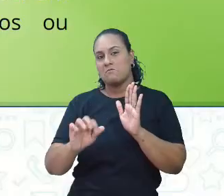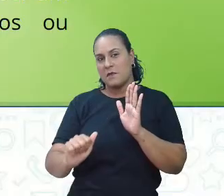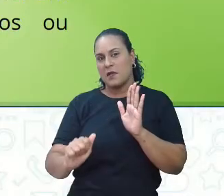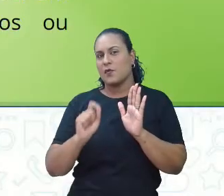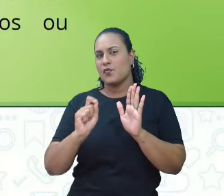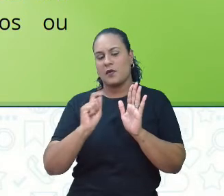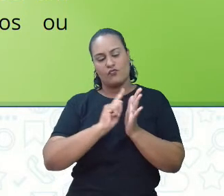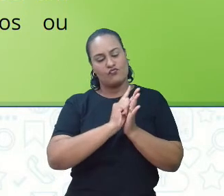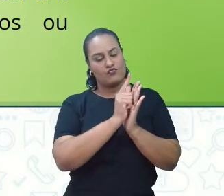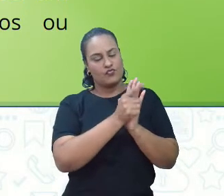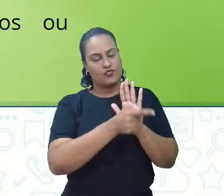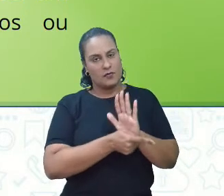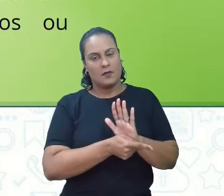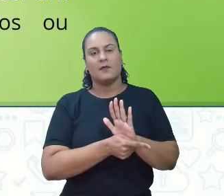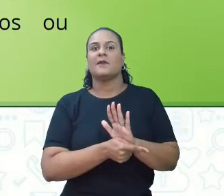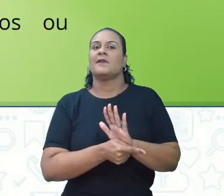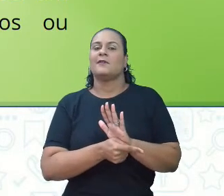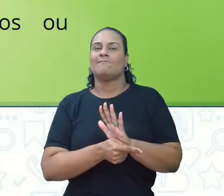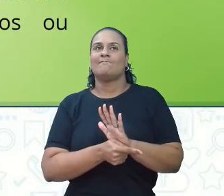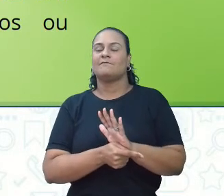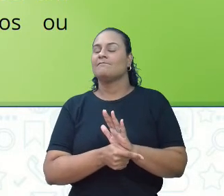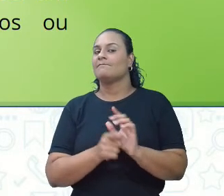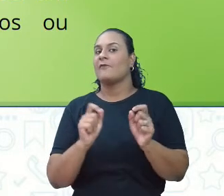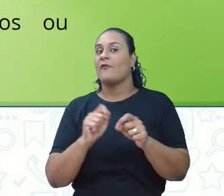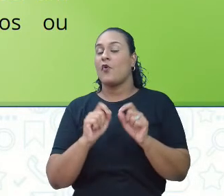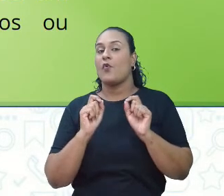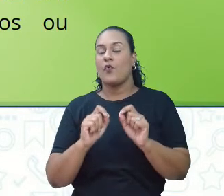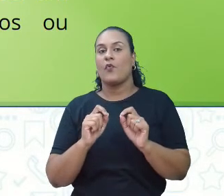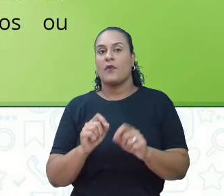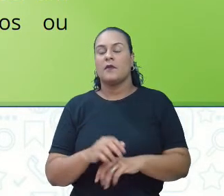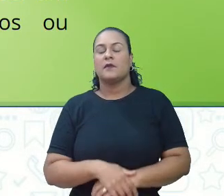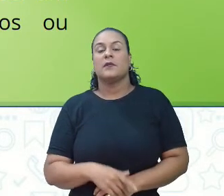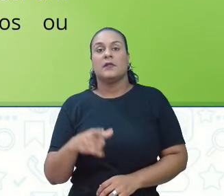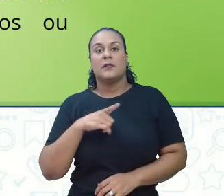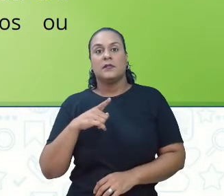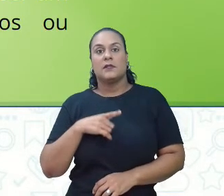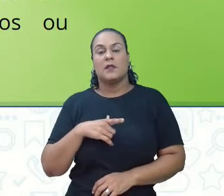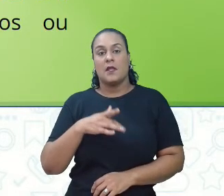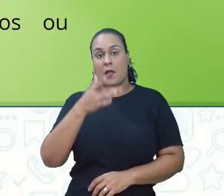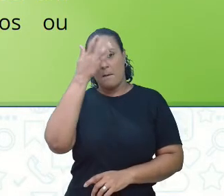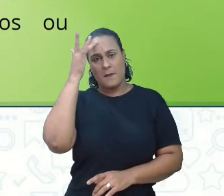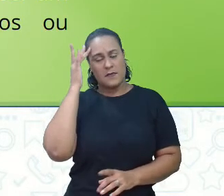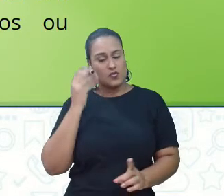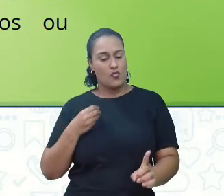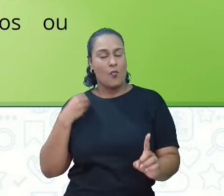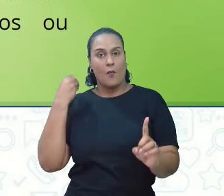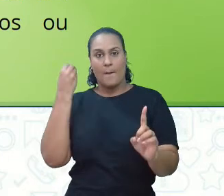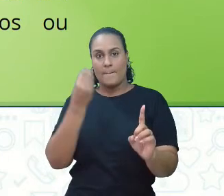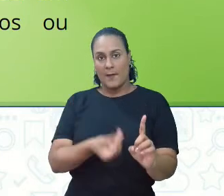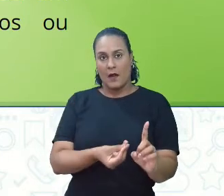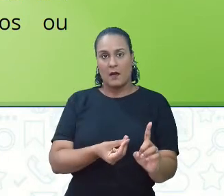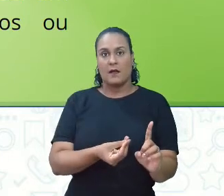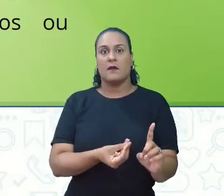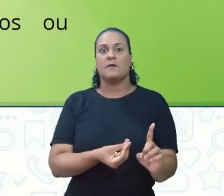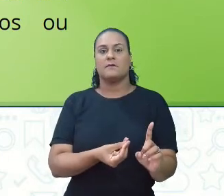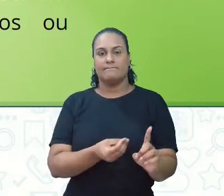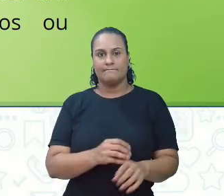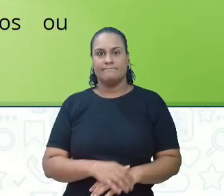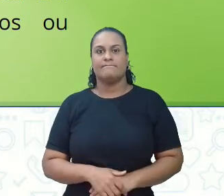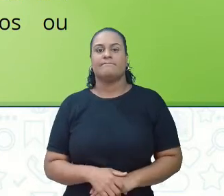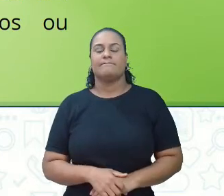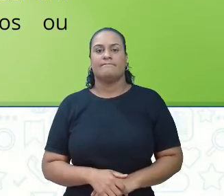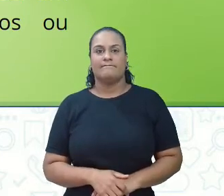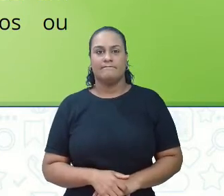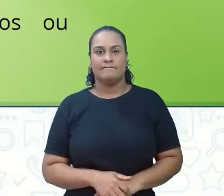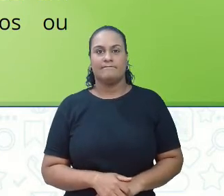esse gênero de você ter um destinatário mais amplo e um emissor também mais